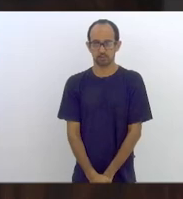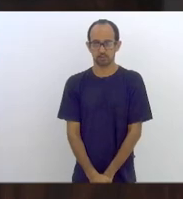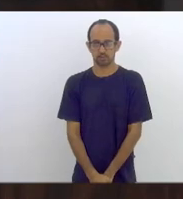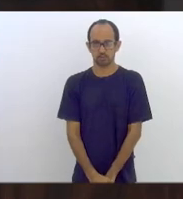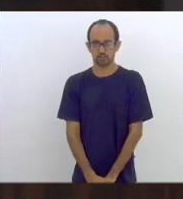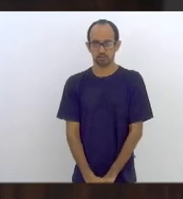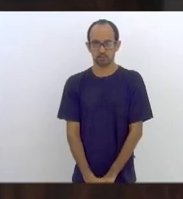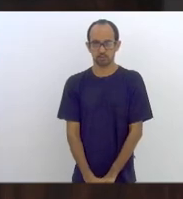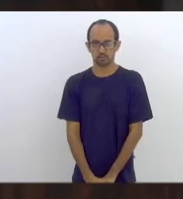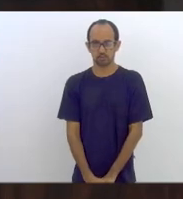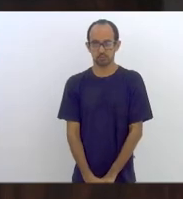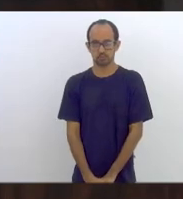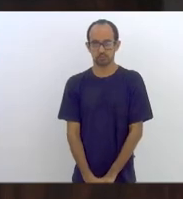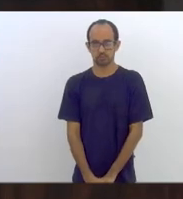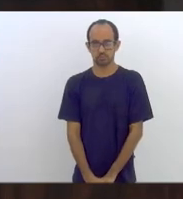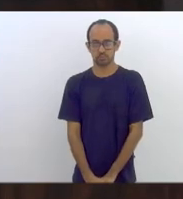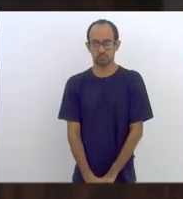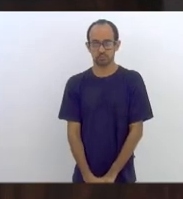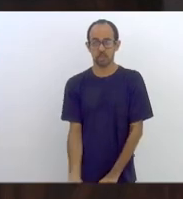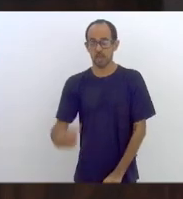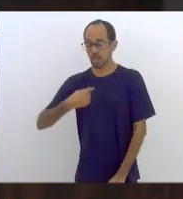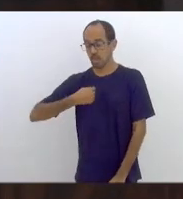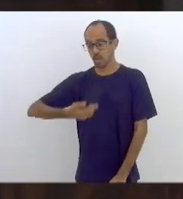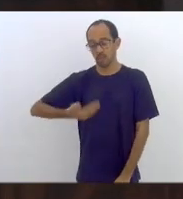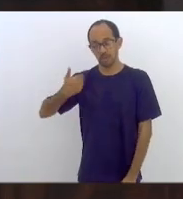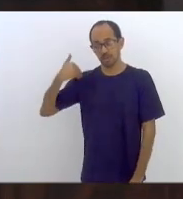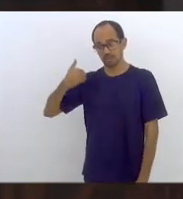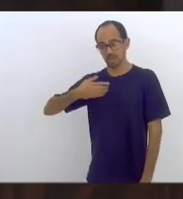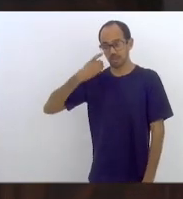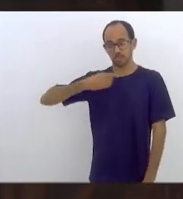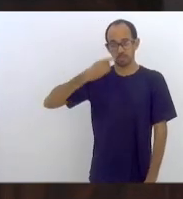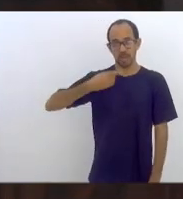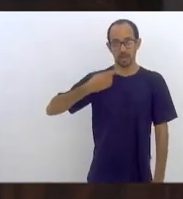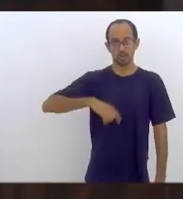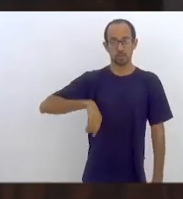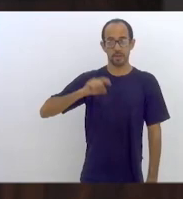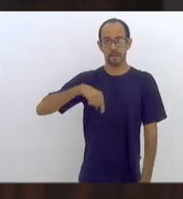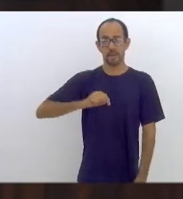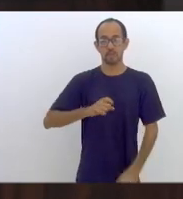não não eu era Deputado a bancada de 99